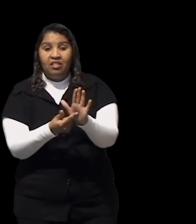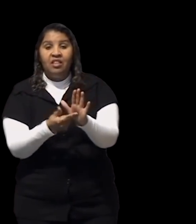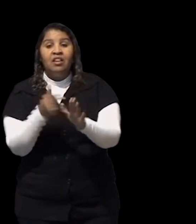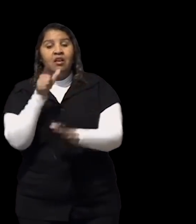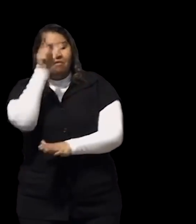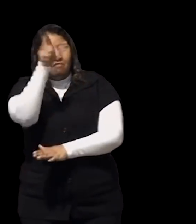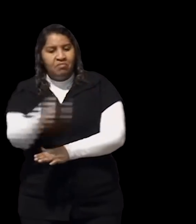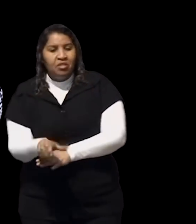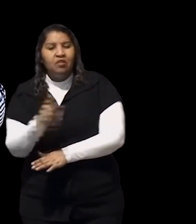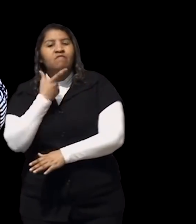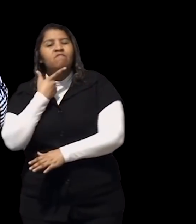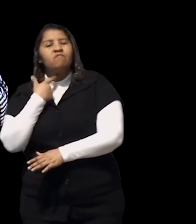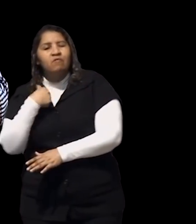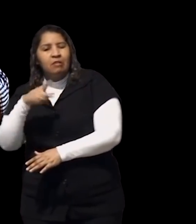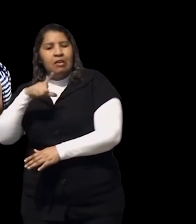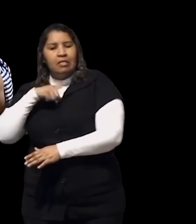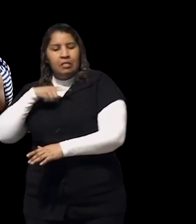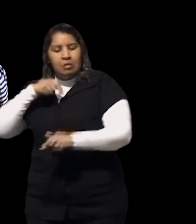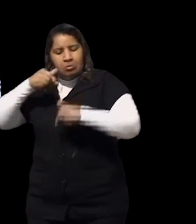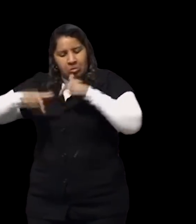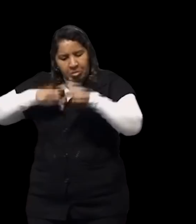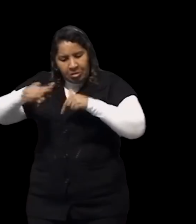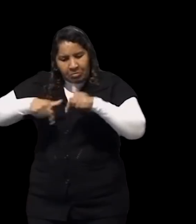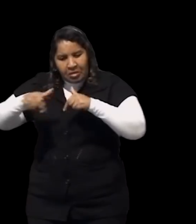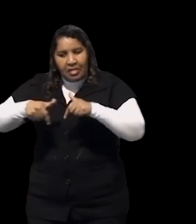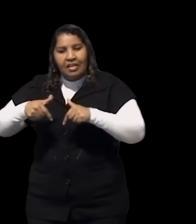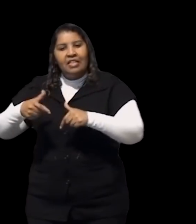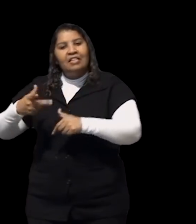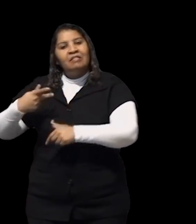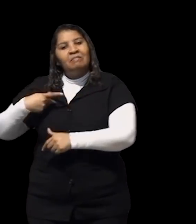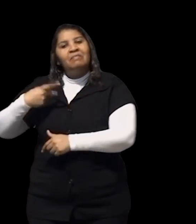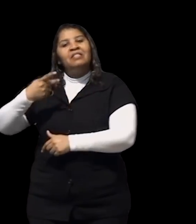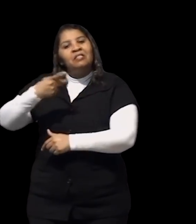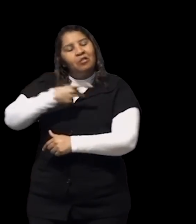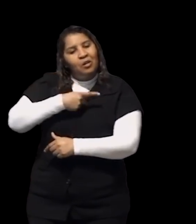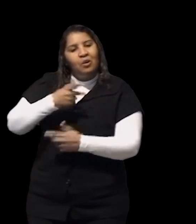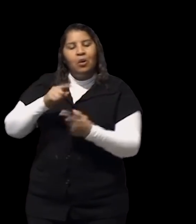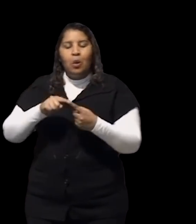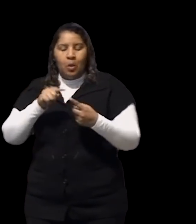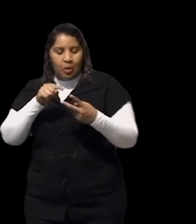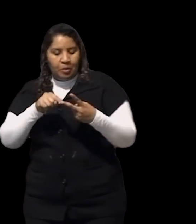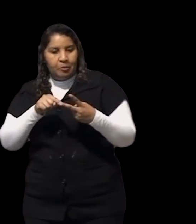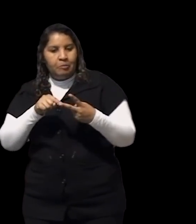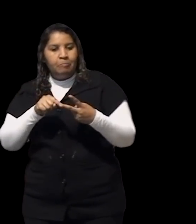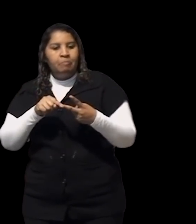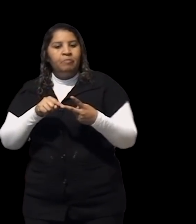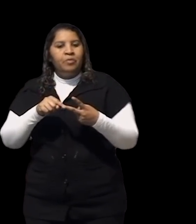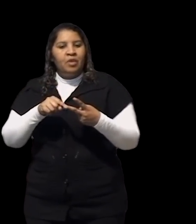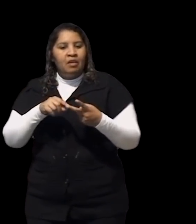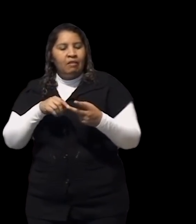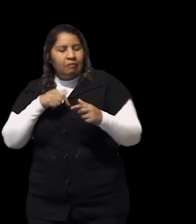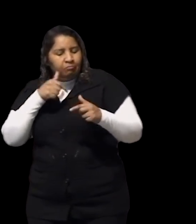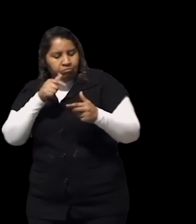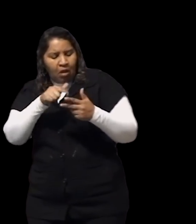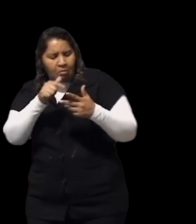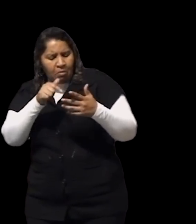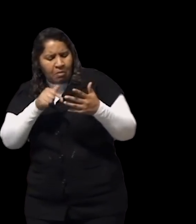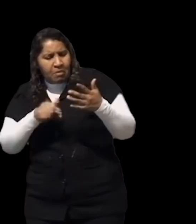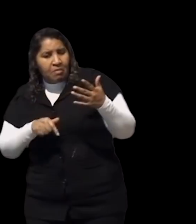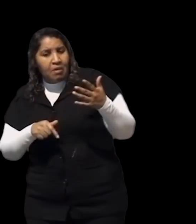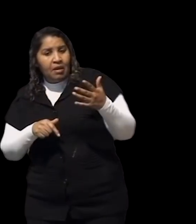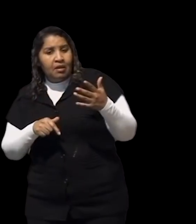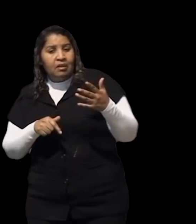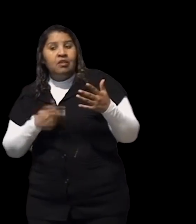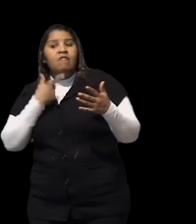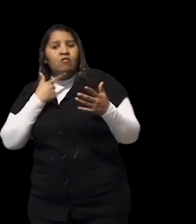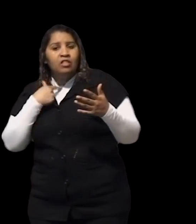na obra do seu como preto como pastor excelente obra deseja mas ele não vivo uma vida entre